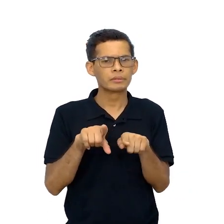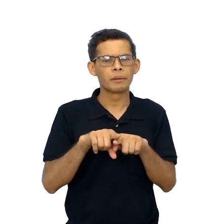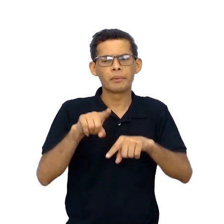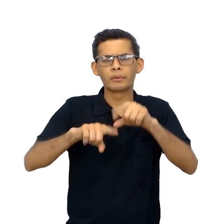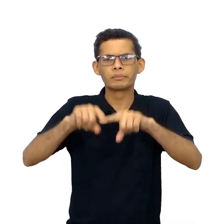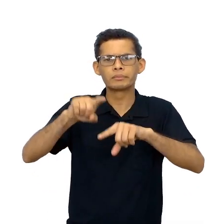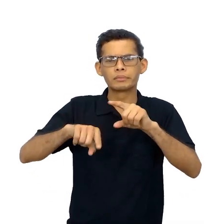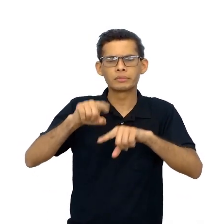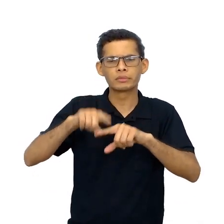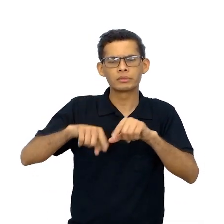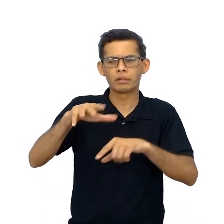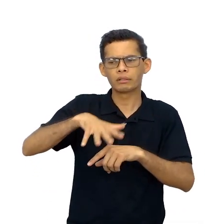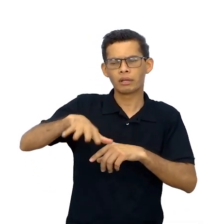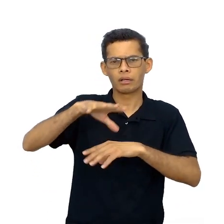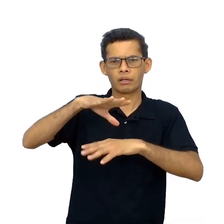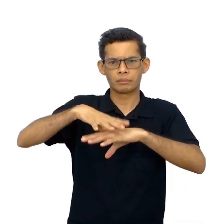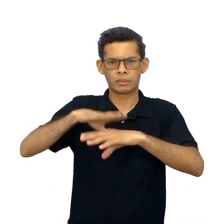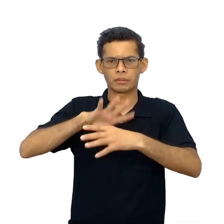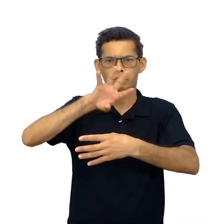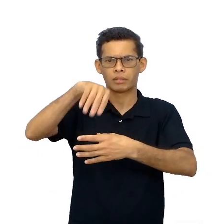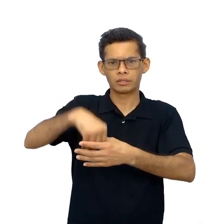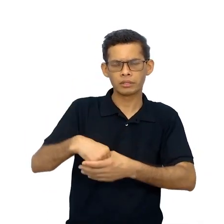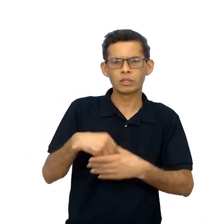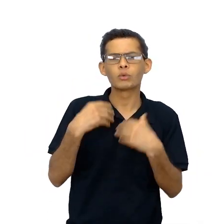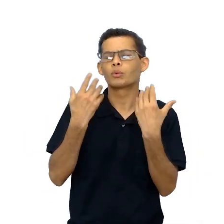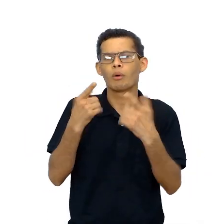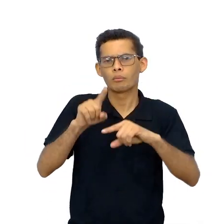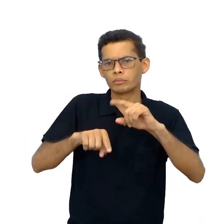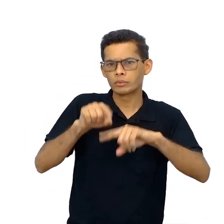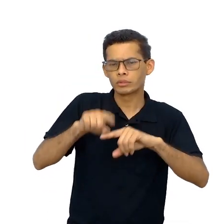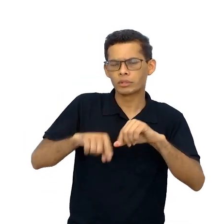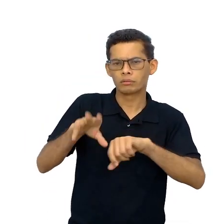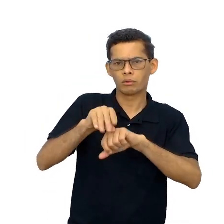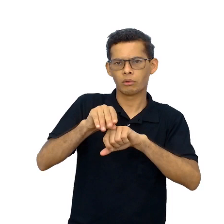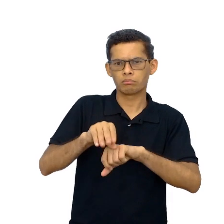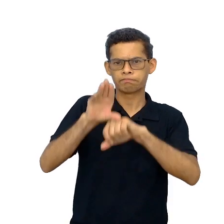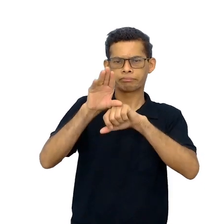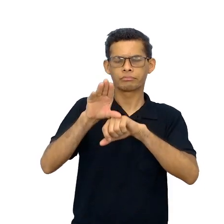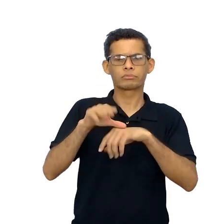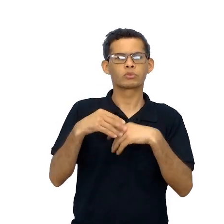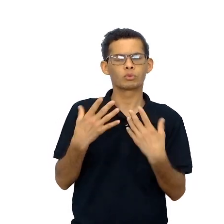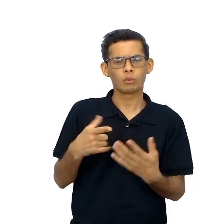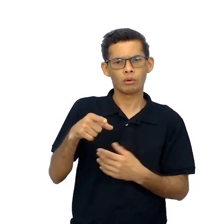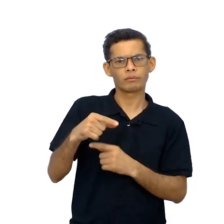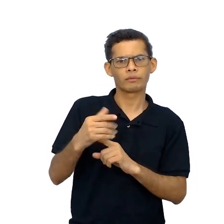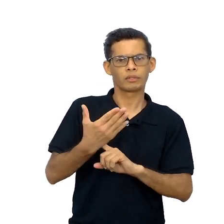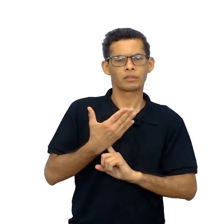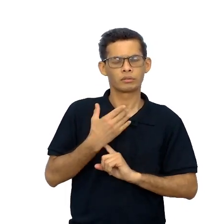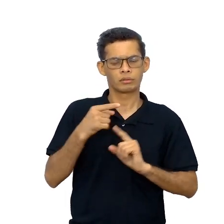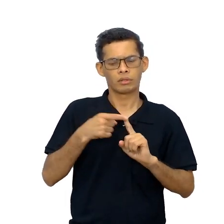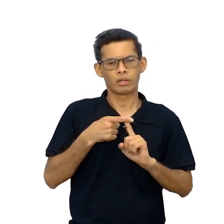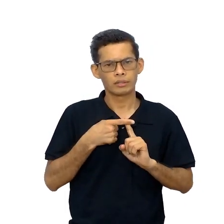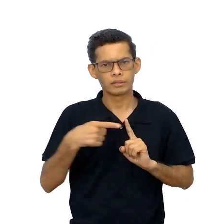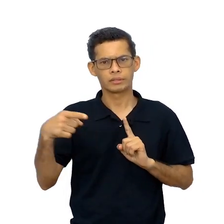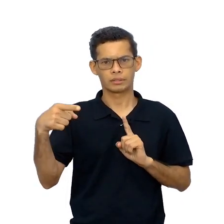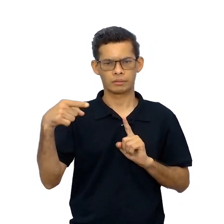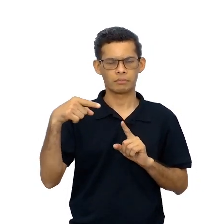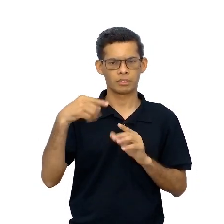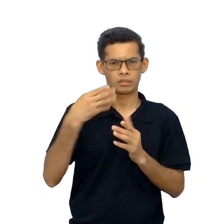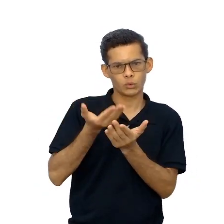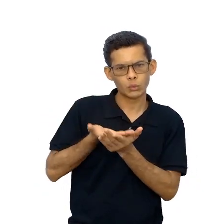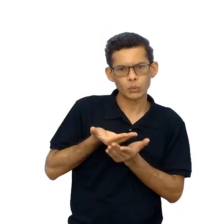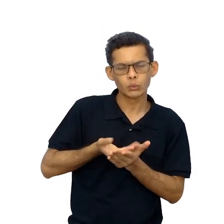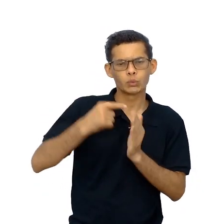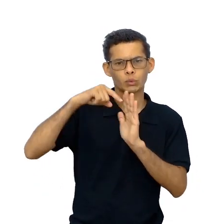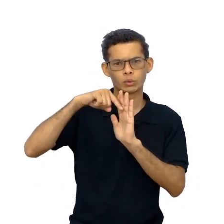conhecimento matemático que eles estão permeando aí, que vão permear a minha semana de estudos intensivos,